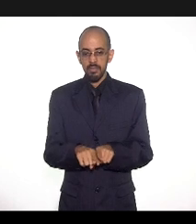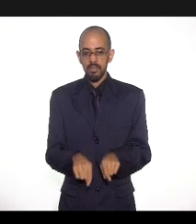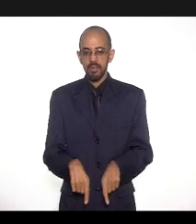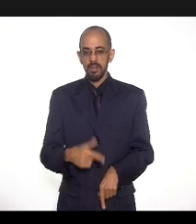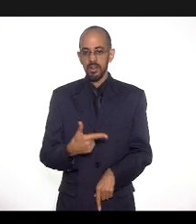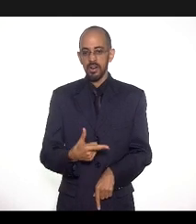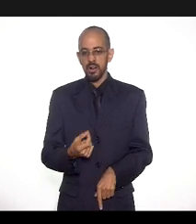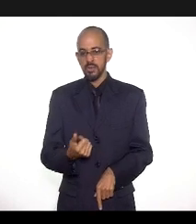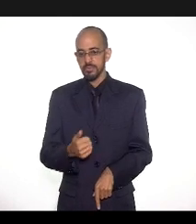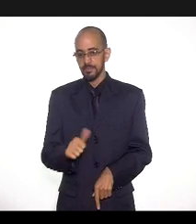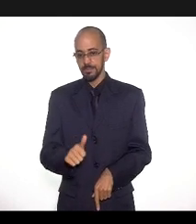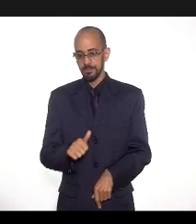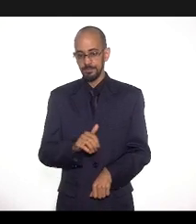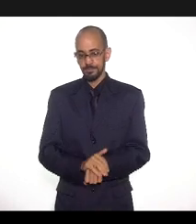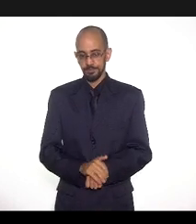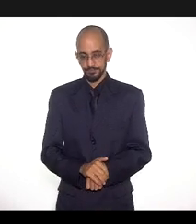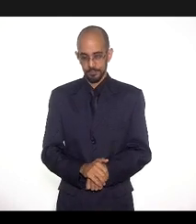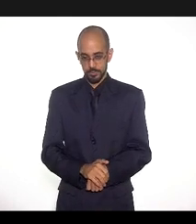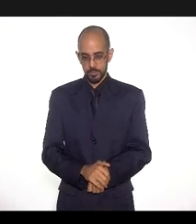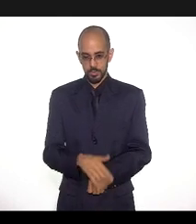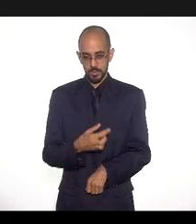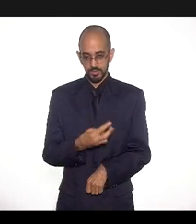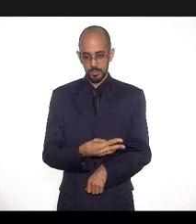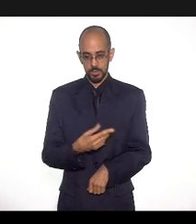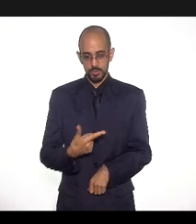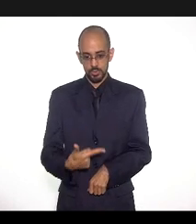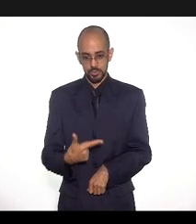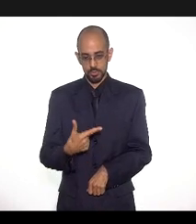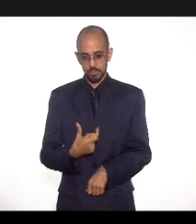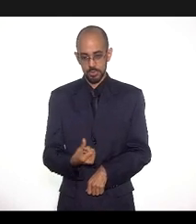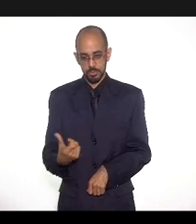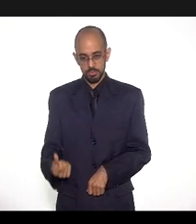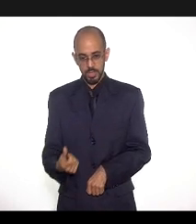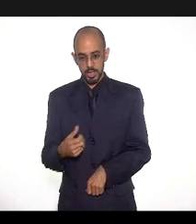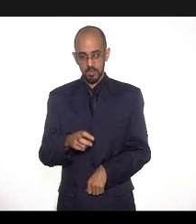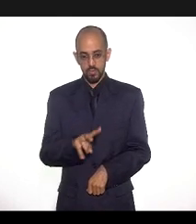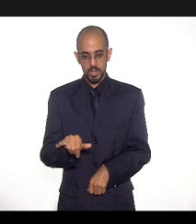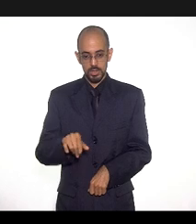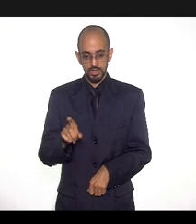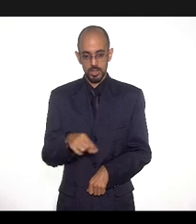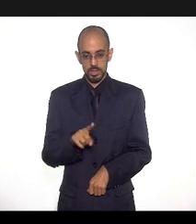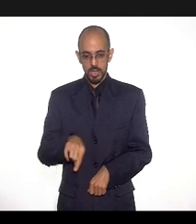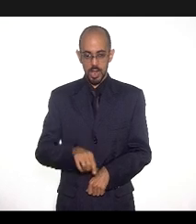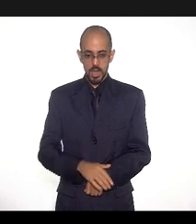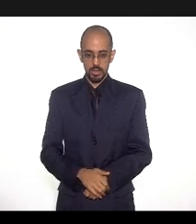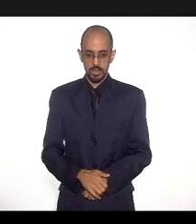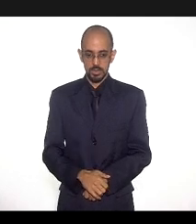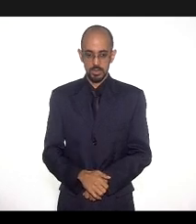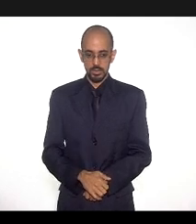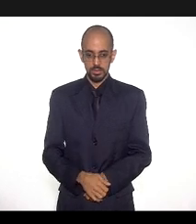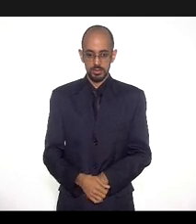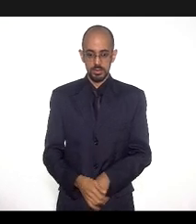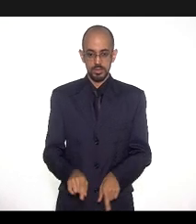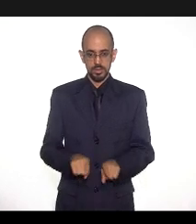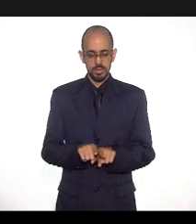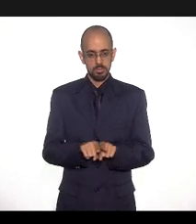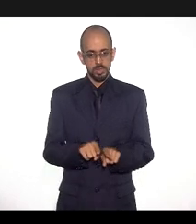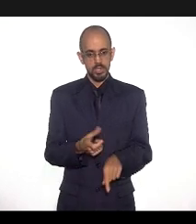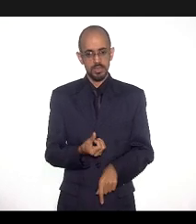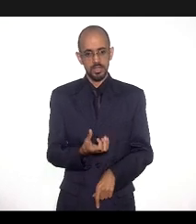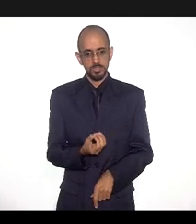ela, a 3266, ela seria revogada? E a 6018 de